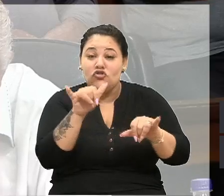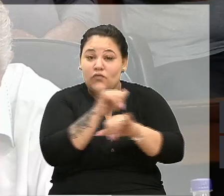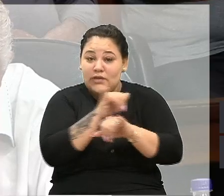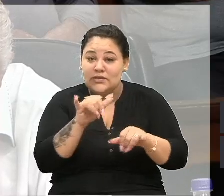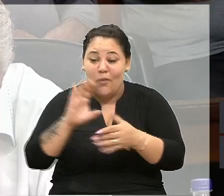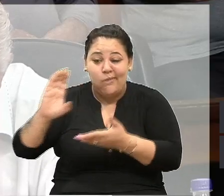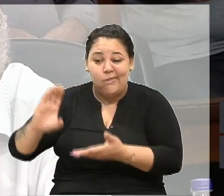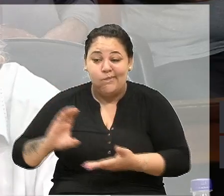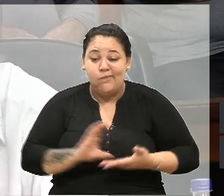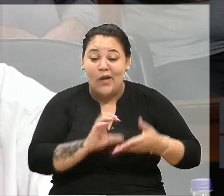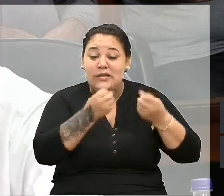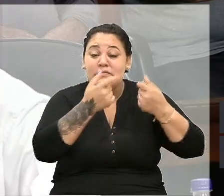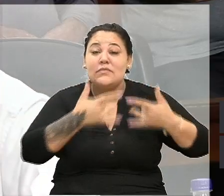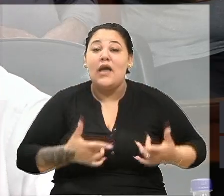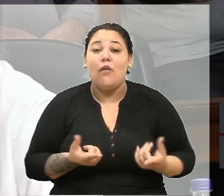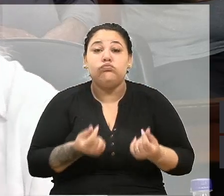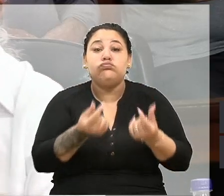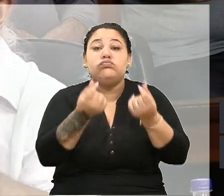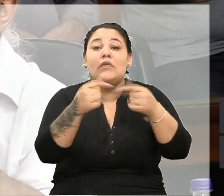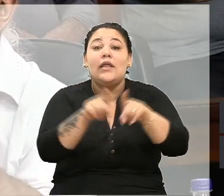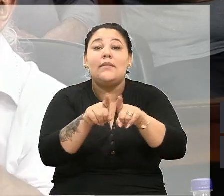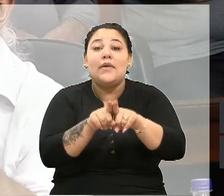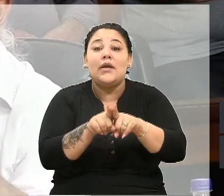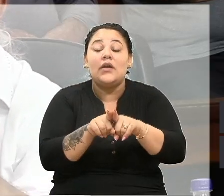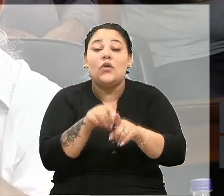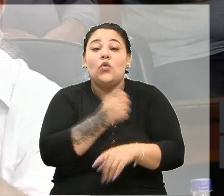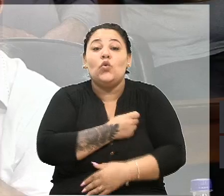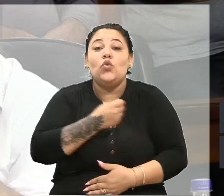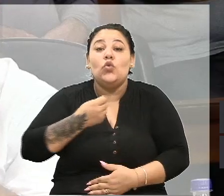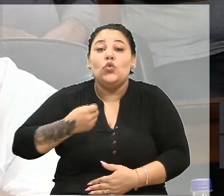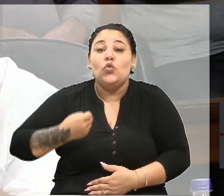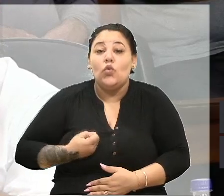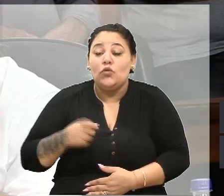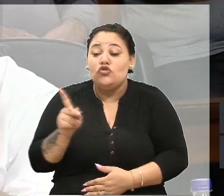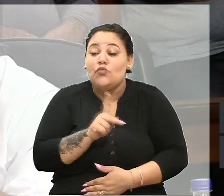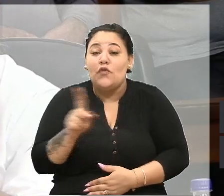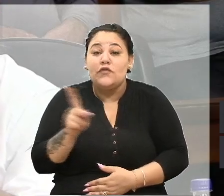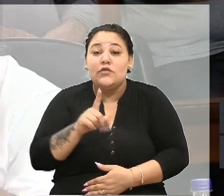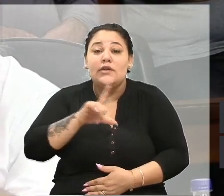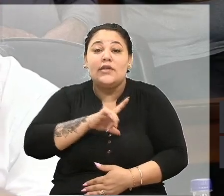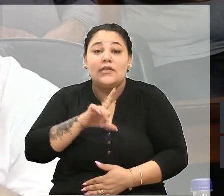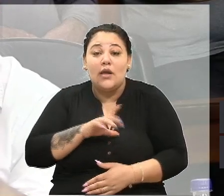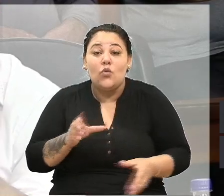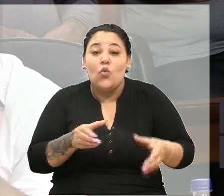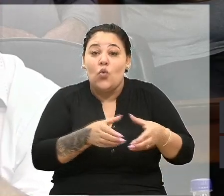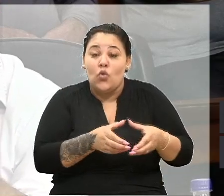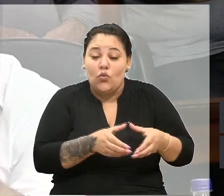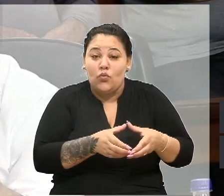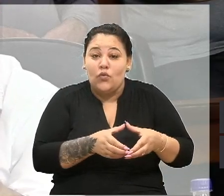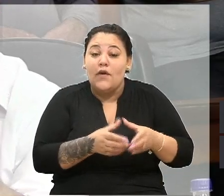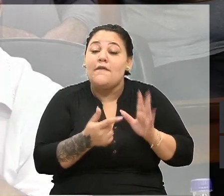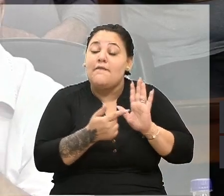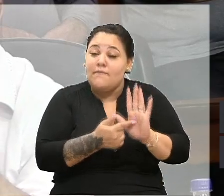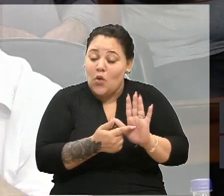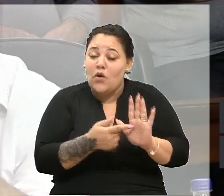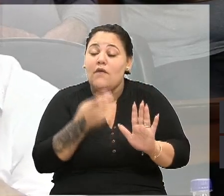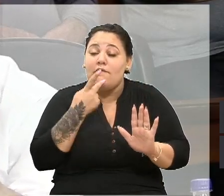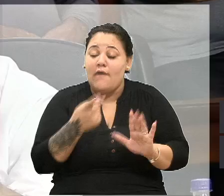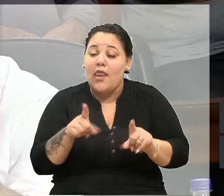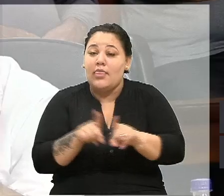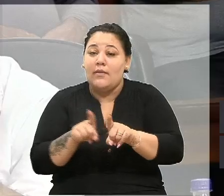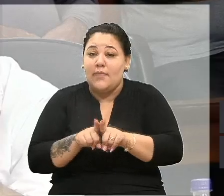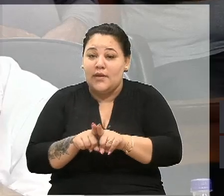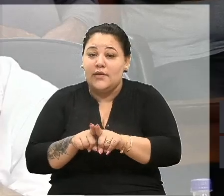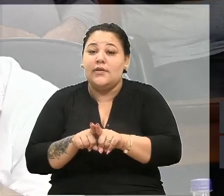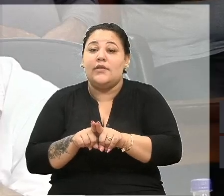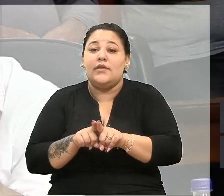Fundeb até o número de professores que gozam de algum tipo de licença por escola. Por fim, relata que o acesso a esses dados, de forma simplificada,